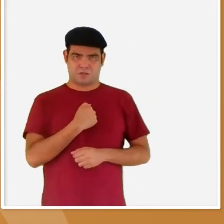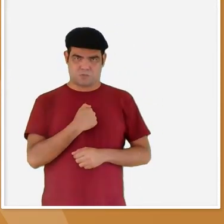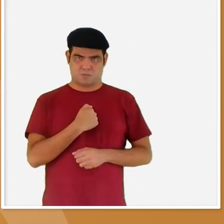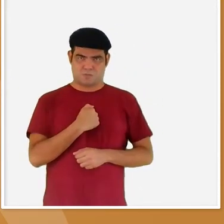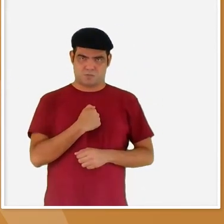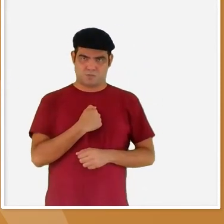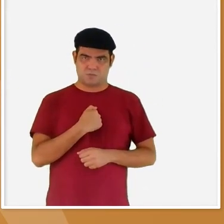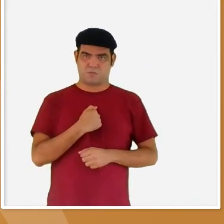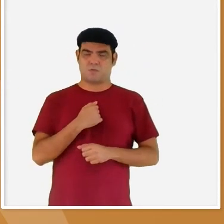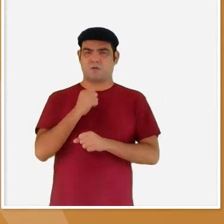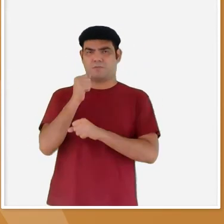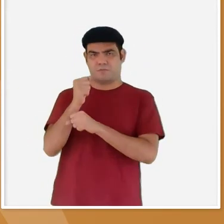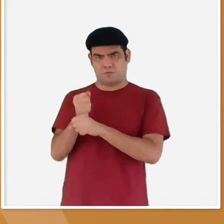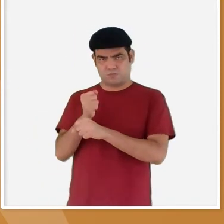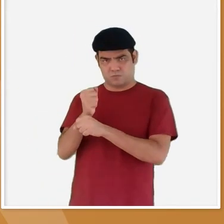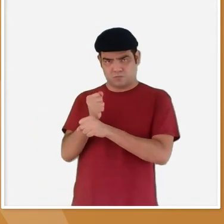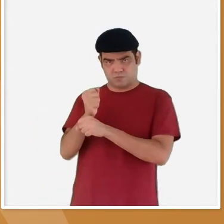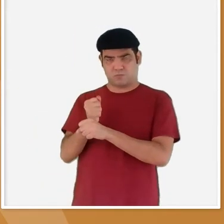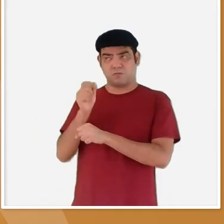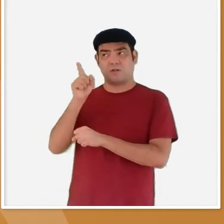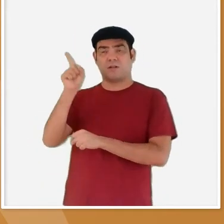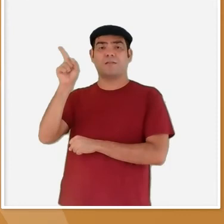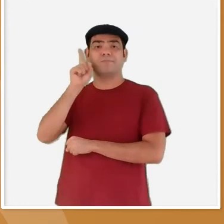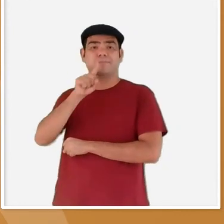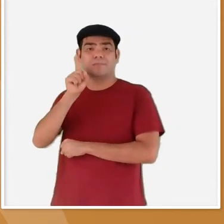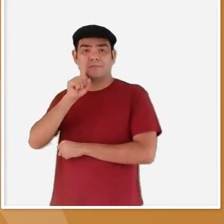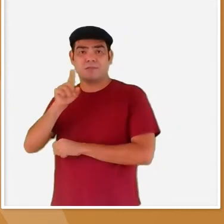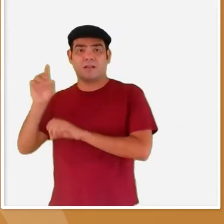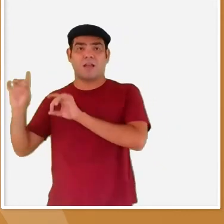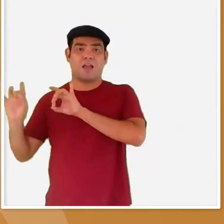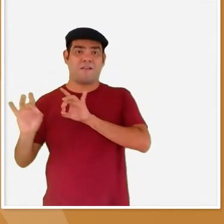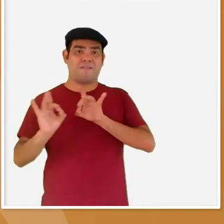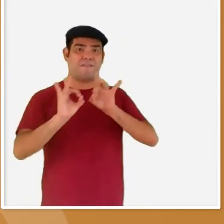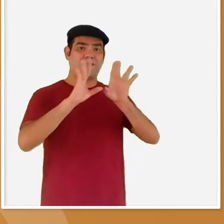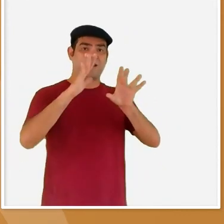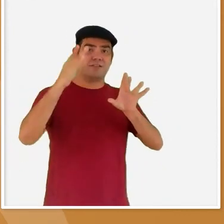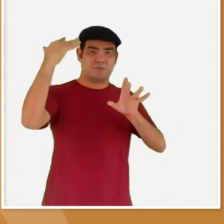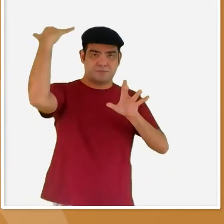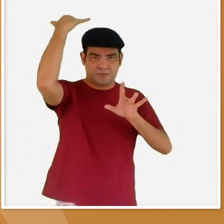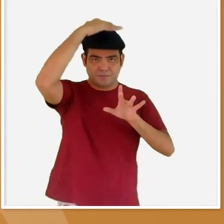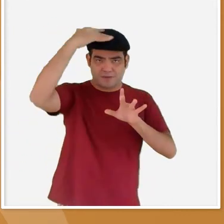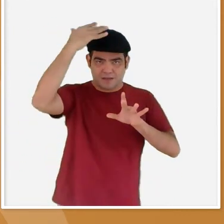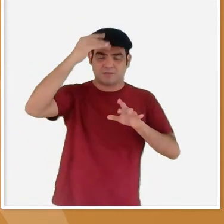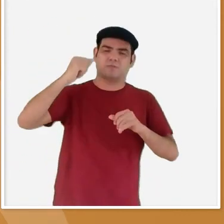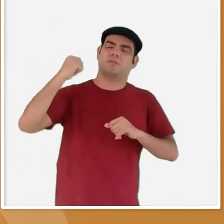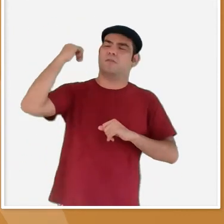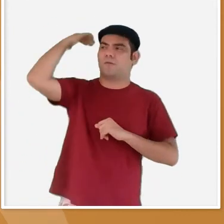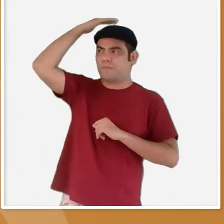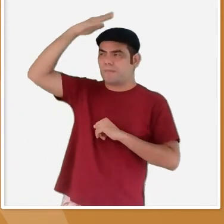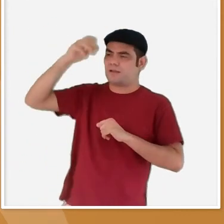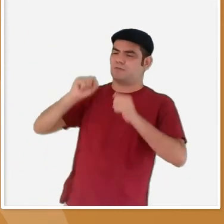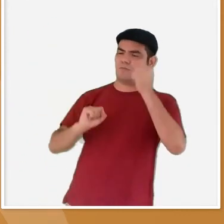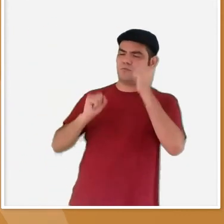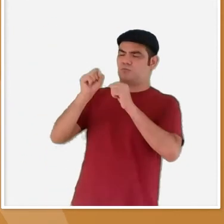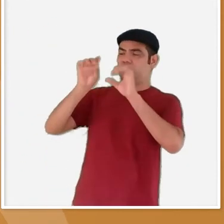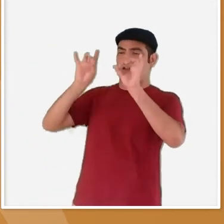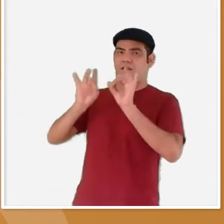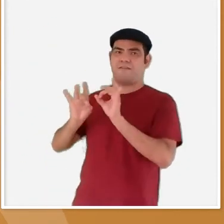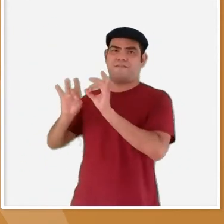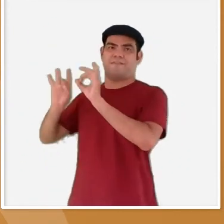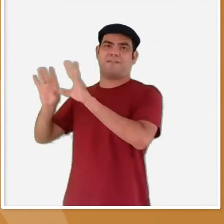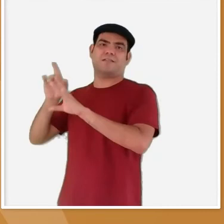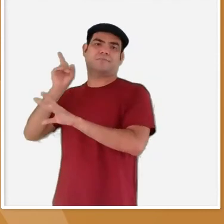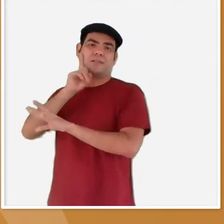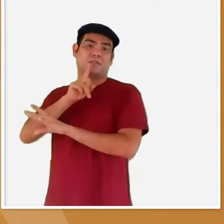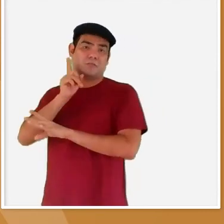produzo nos Estados Unidos, vendo na economia mexicana. Eu produzo na economia mexicana, vou vender nos Estados Unidos. Mas eu